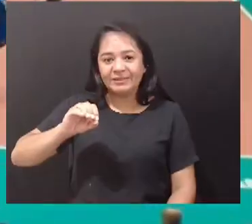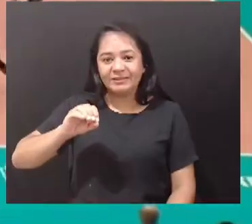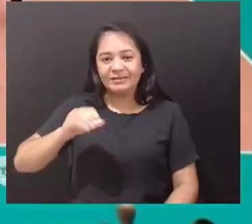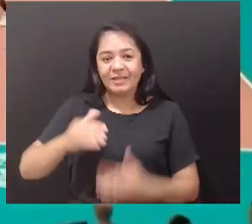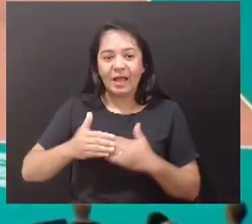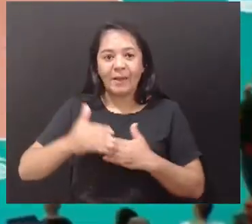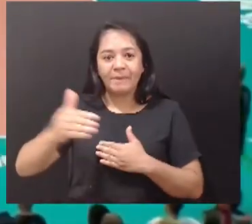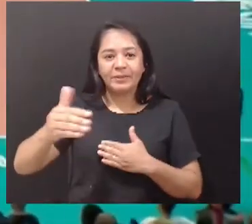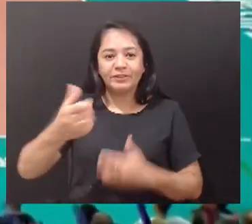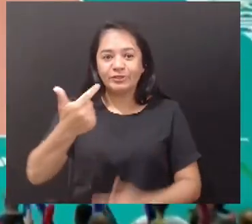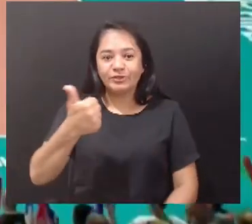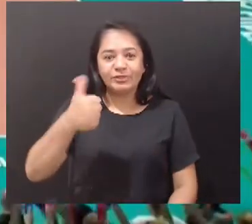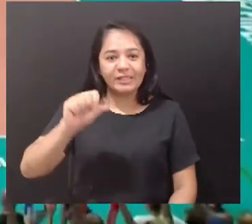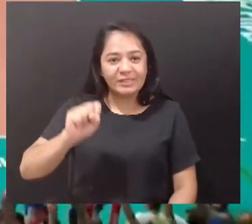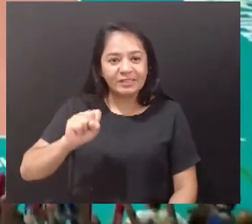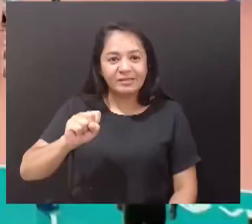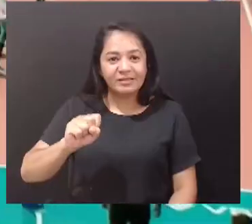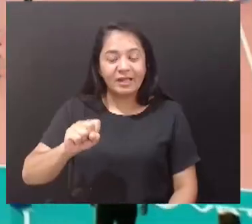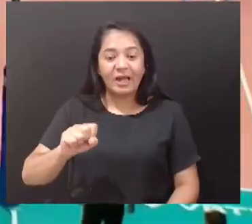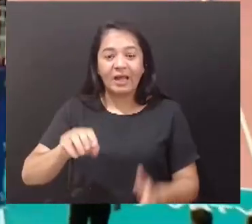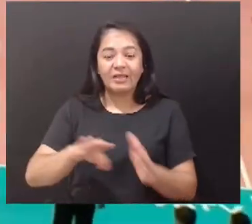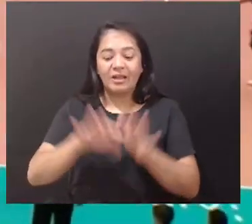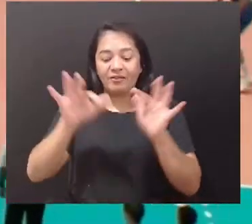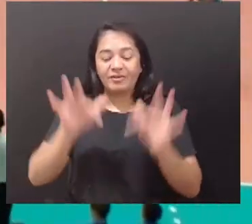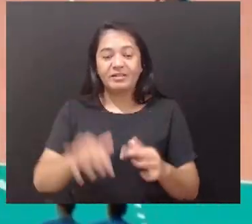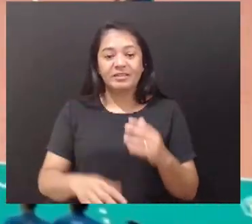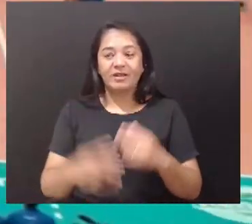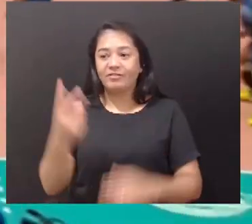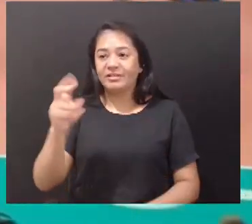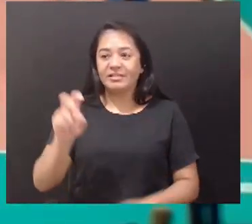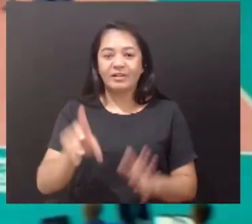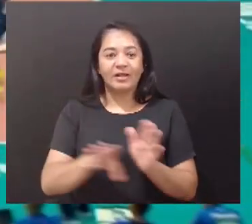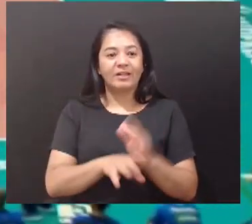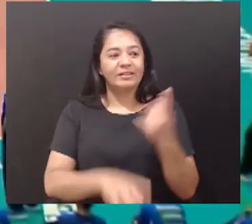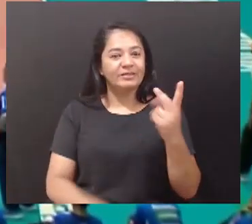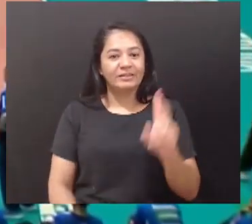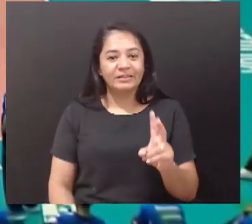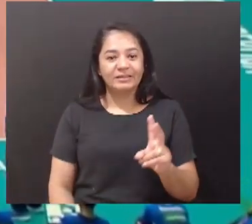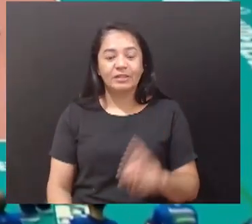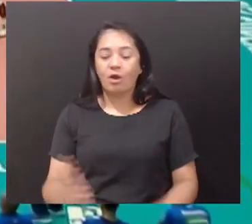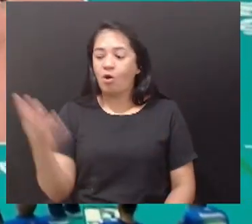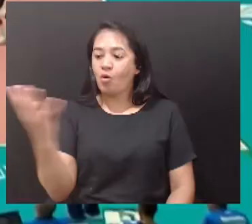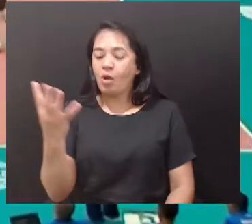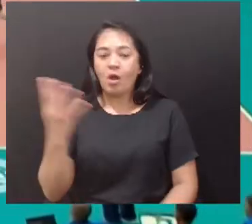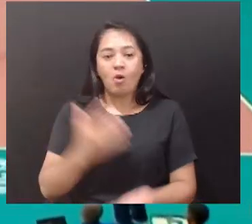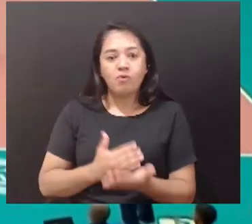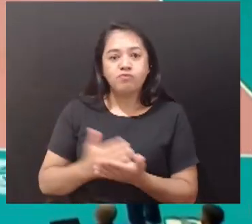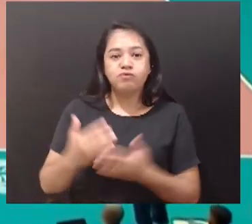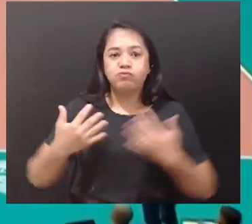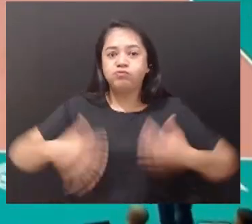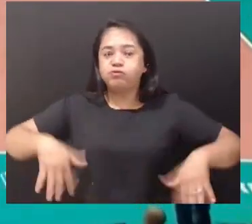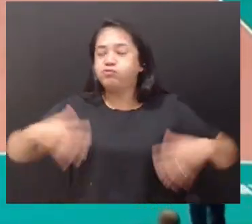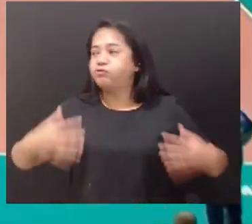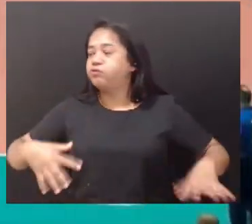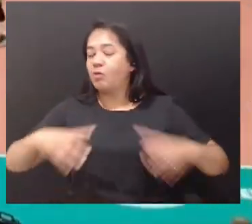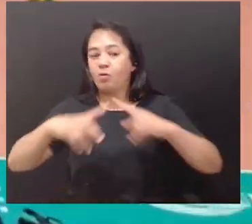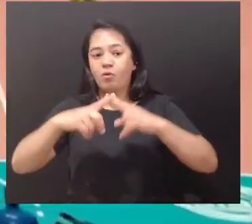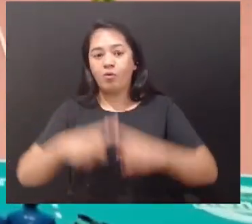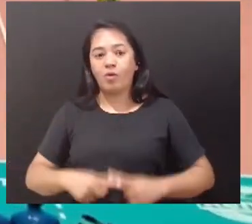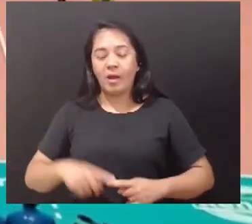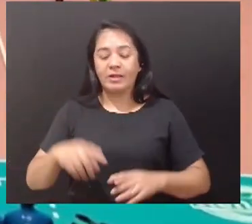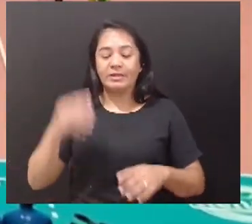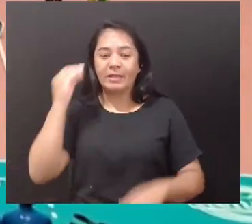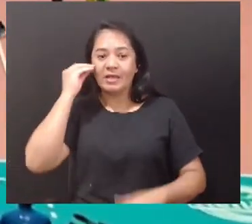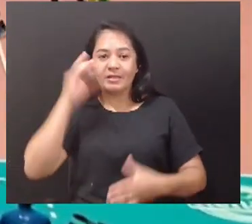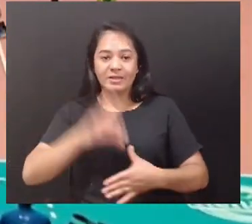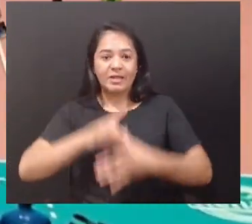ponto, até fechar em 25-15. O quarto set começou com uma disputa acirrada pela liderança nos pontos. Os